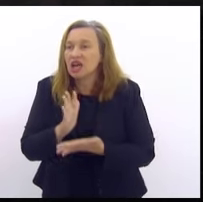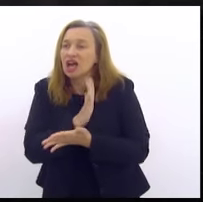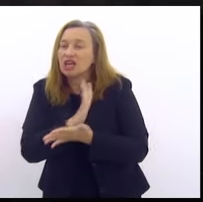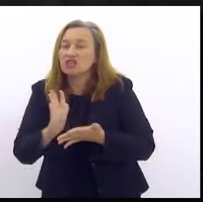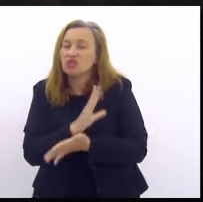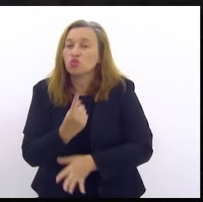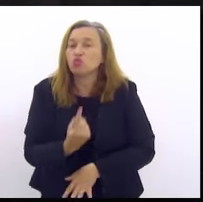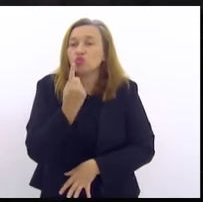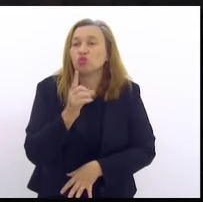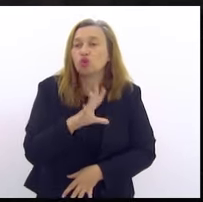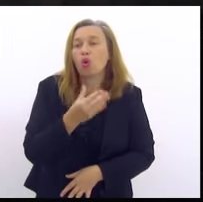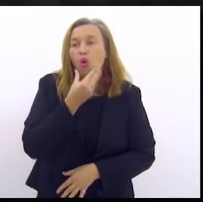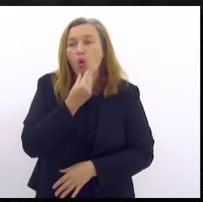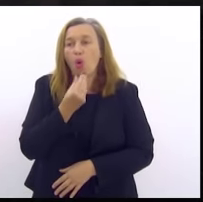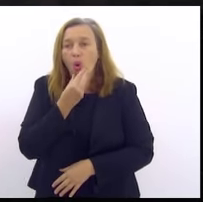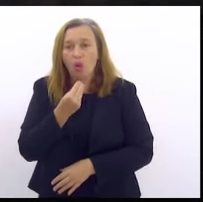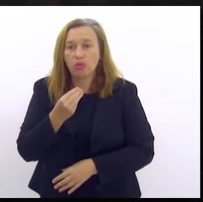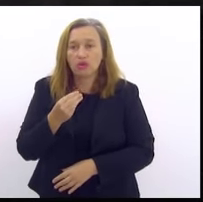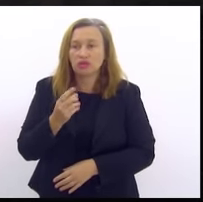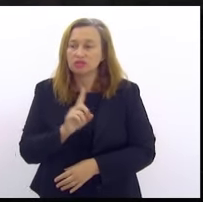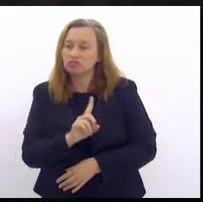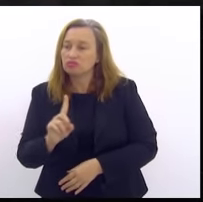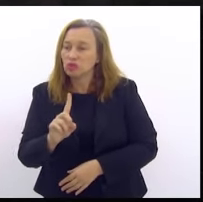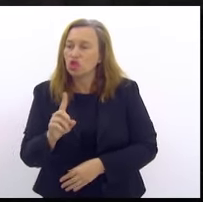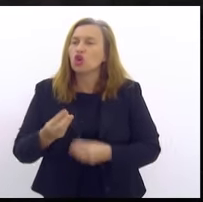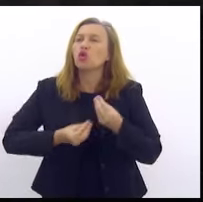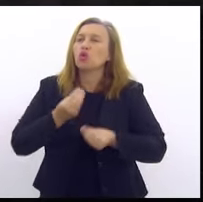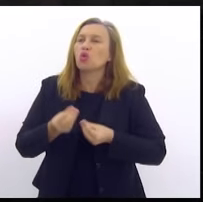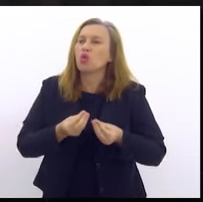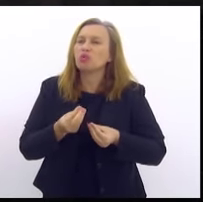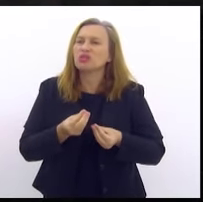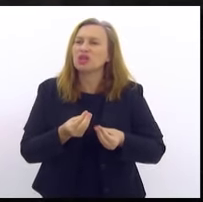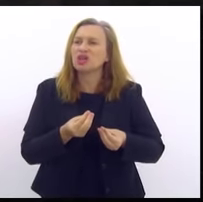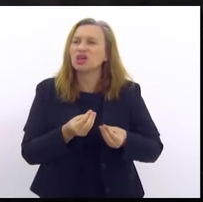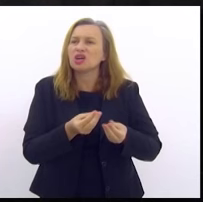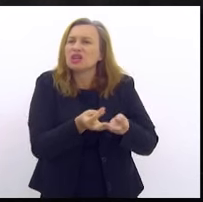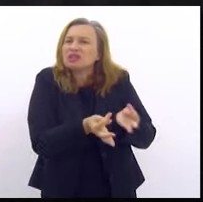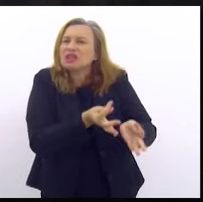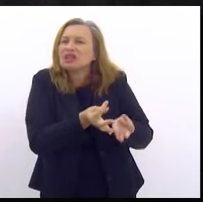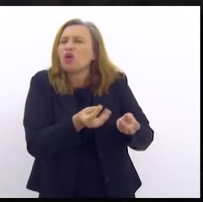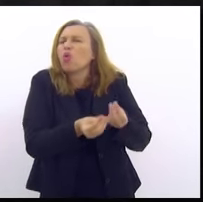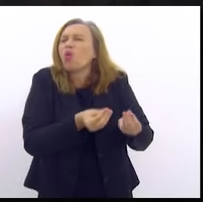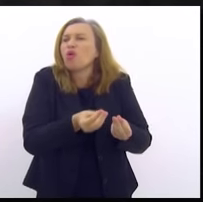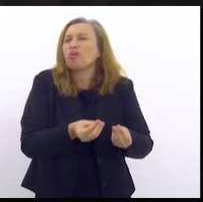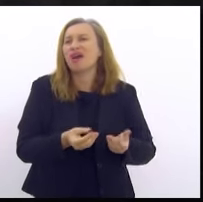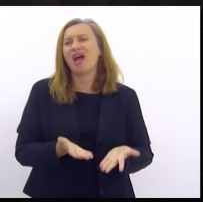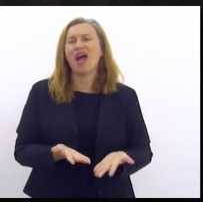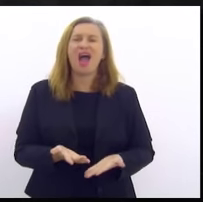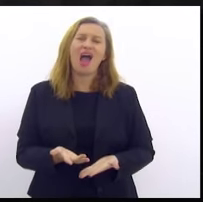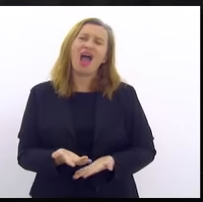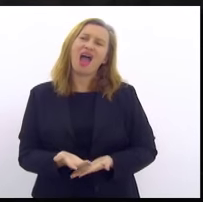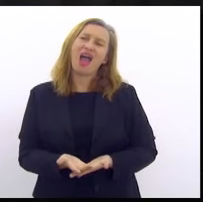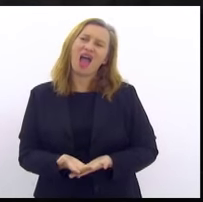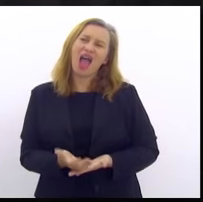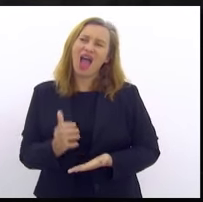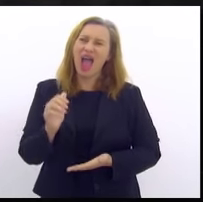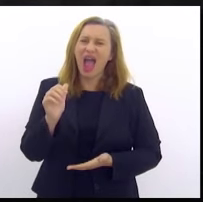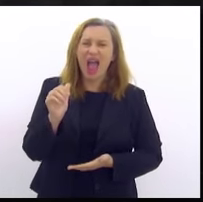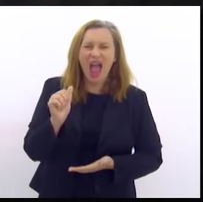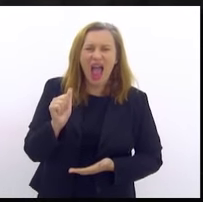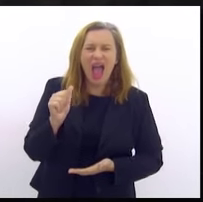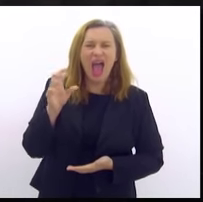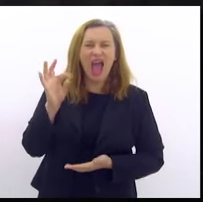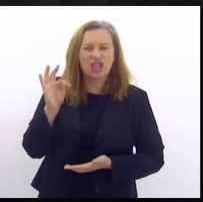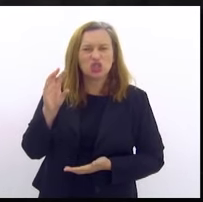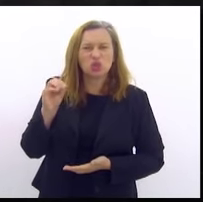único homem. E como é que esses caras têm que ser tratados? Ah, ato infracional,